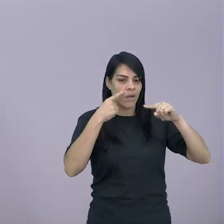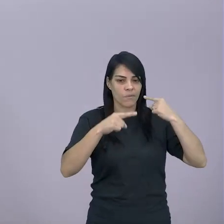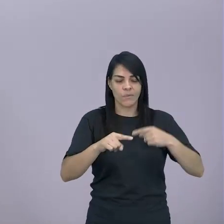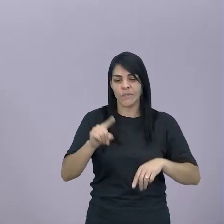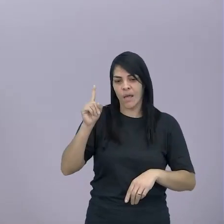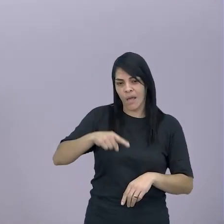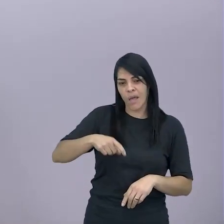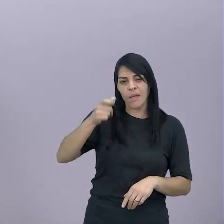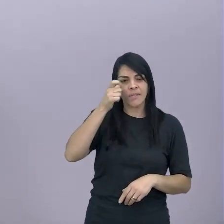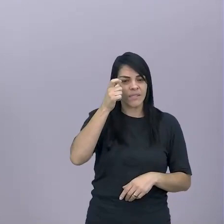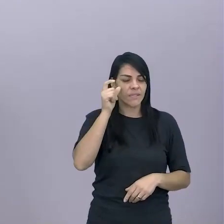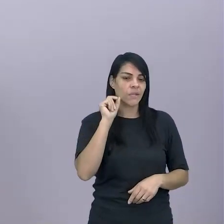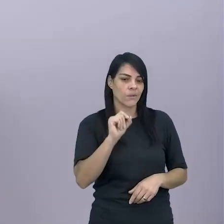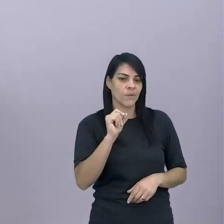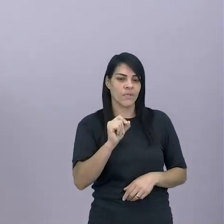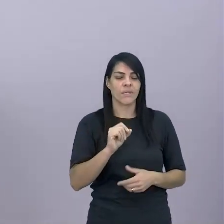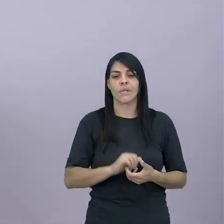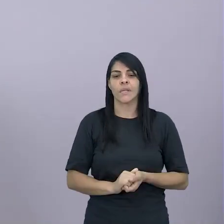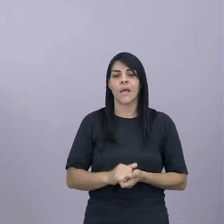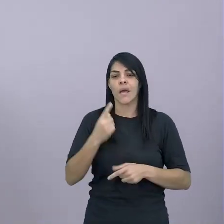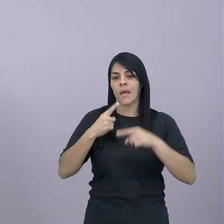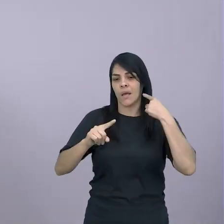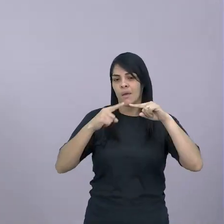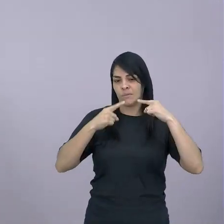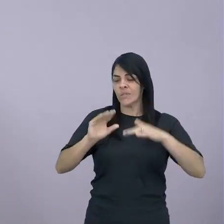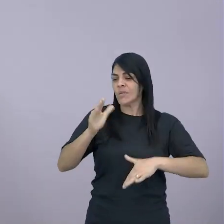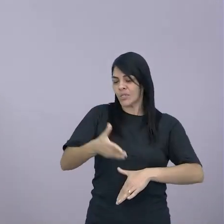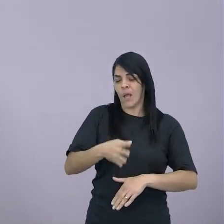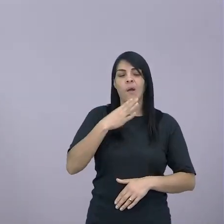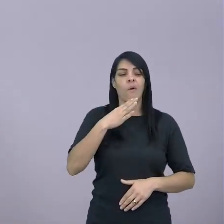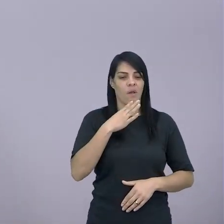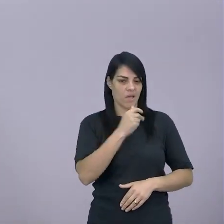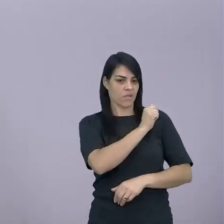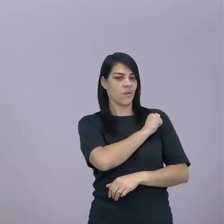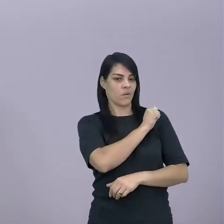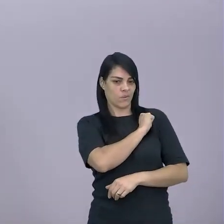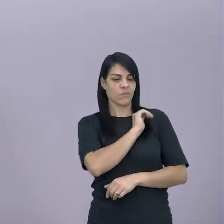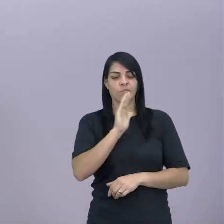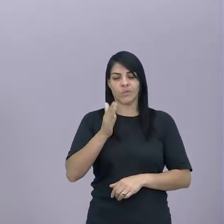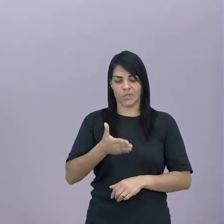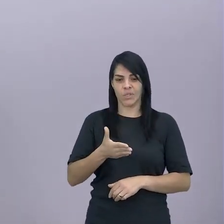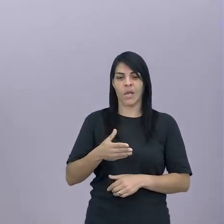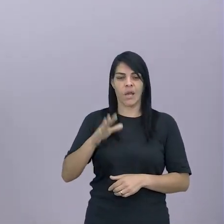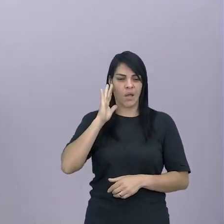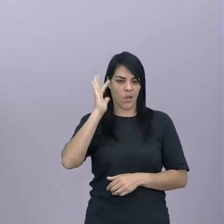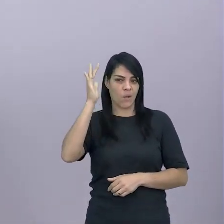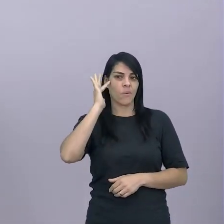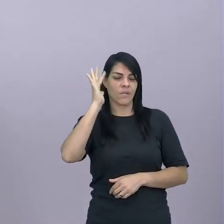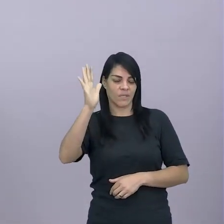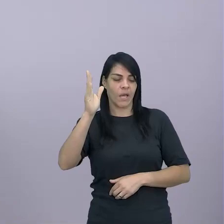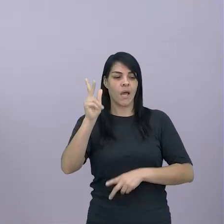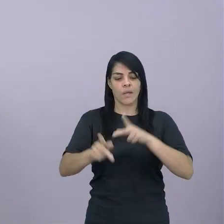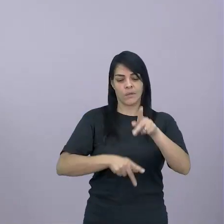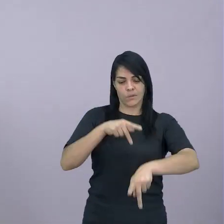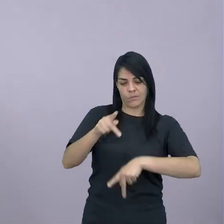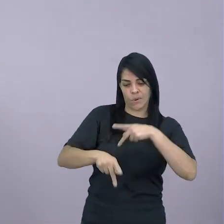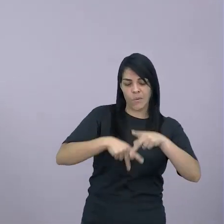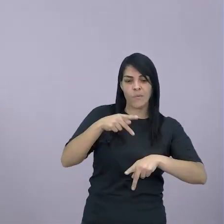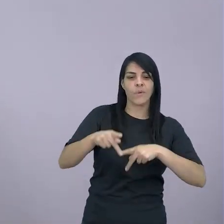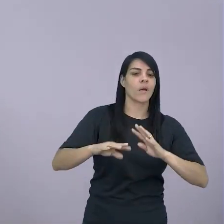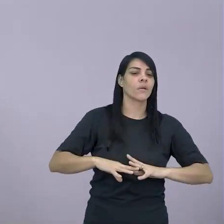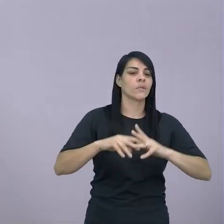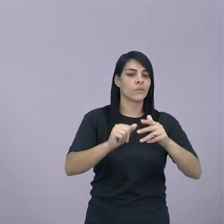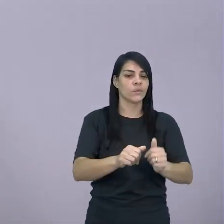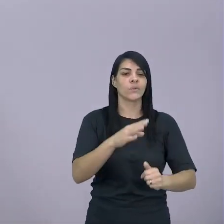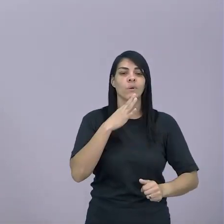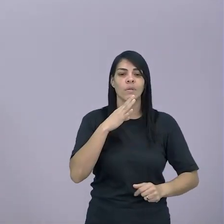interessante da gente pegar uma música que eles já conhecem, né, que tá aí, né, no imaginário popular, alguma coisa nesse sentido,